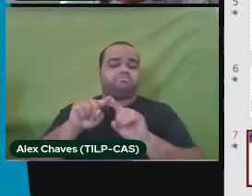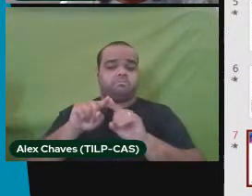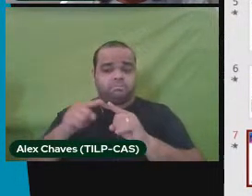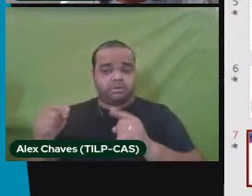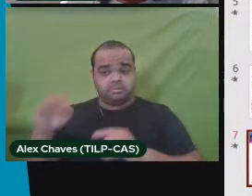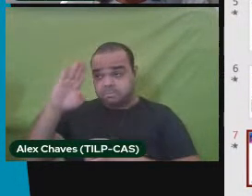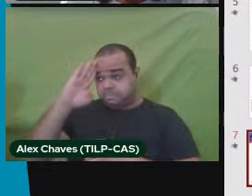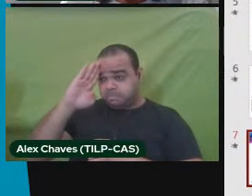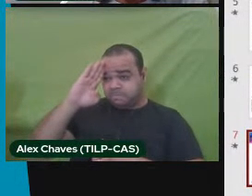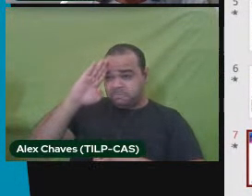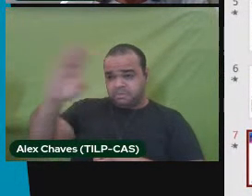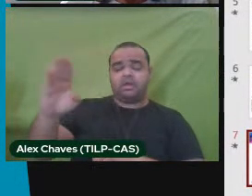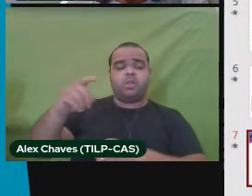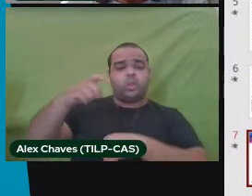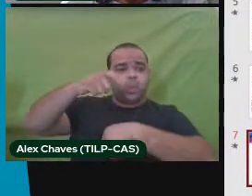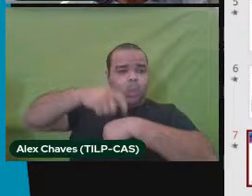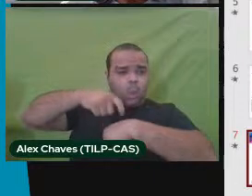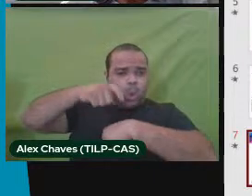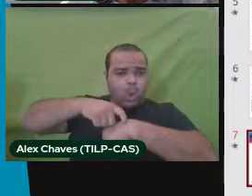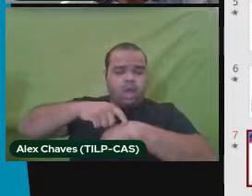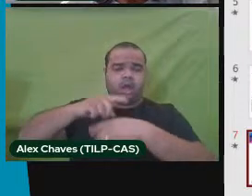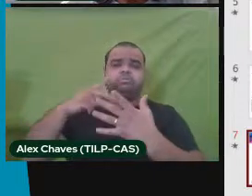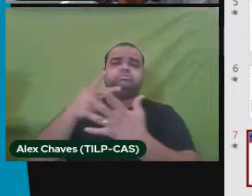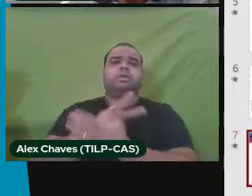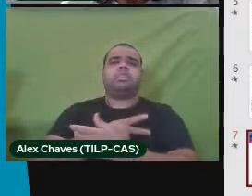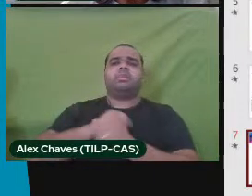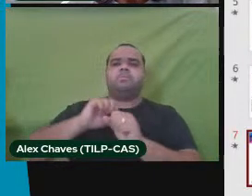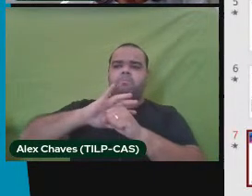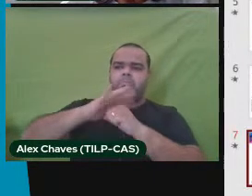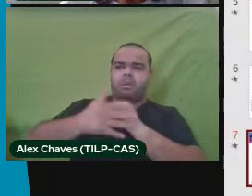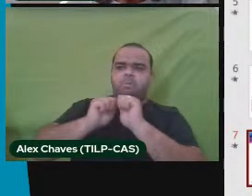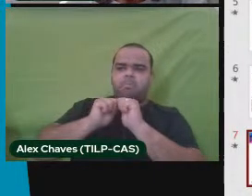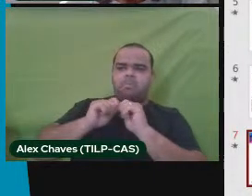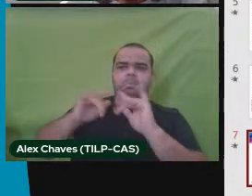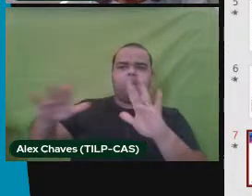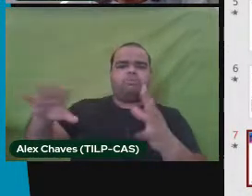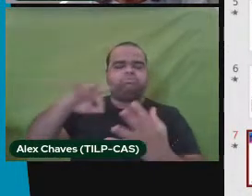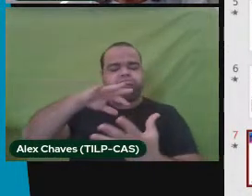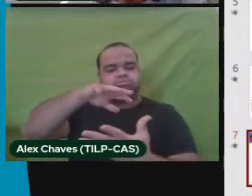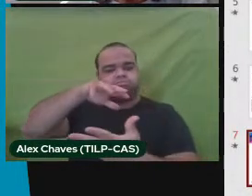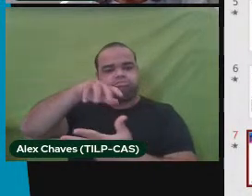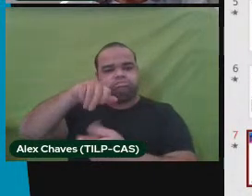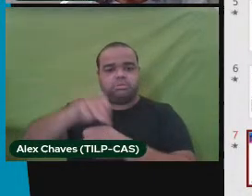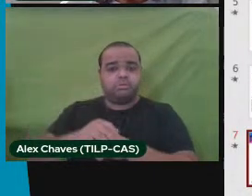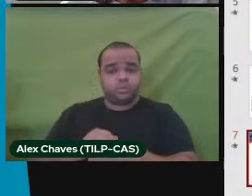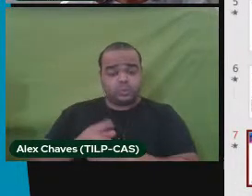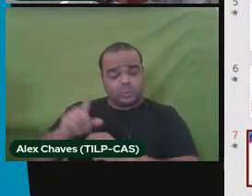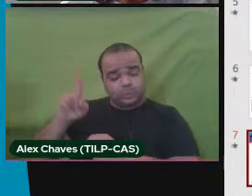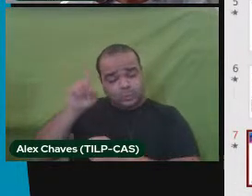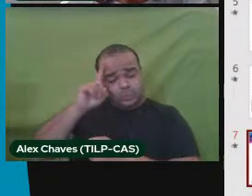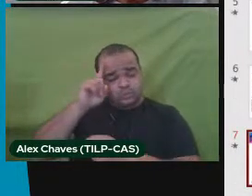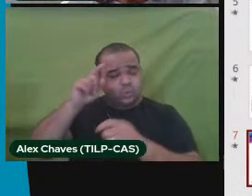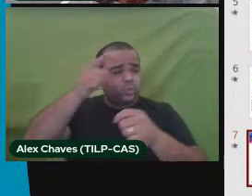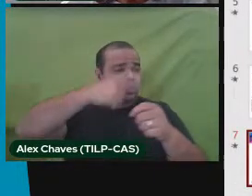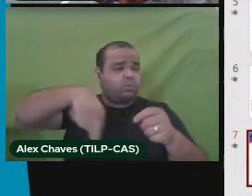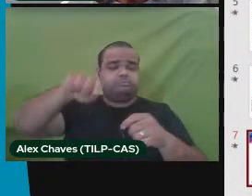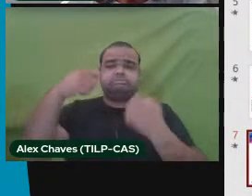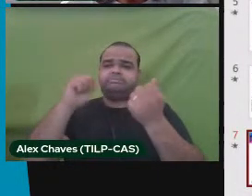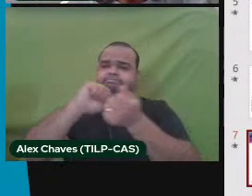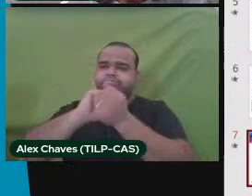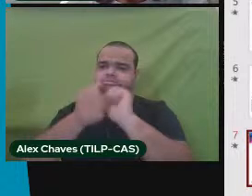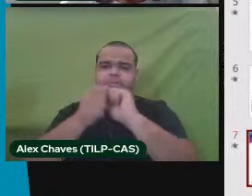Principalmente no momento em que nós vivemos essa pandemia, como eu já falei, que cada dia nós temos que nos adequar.